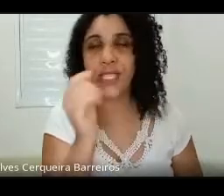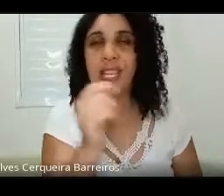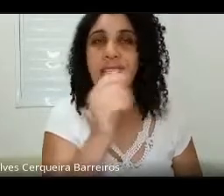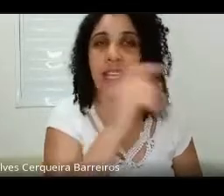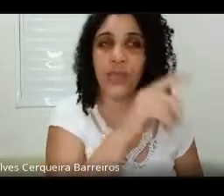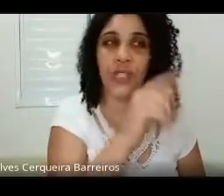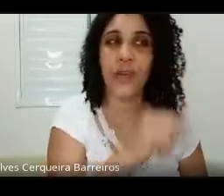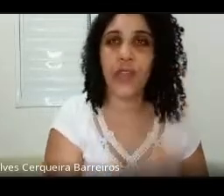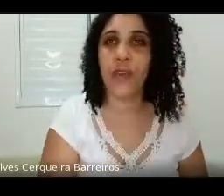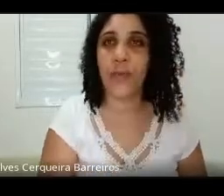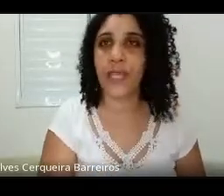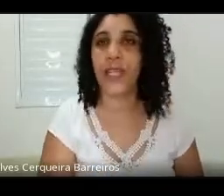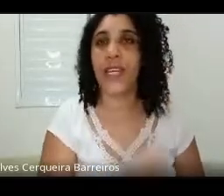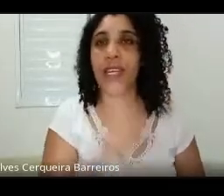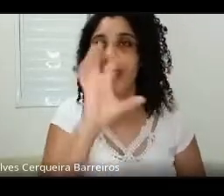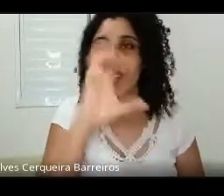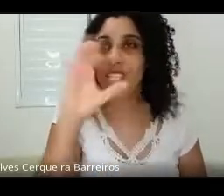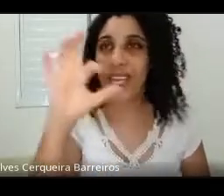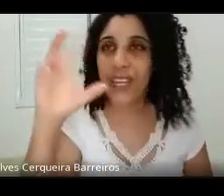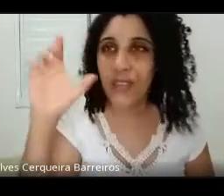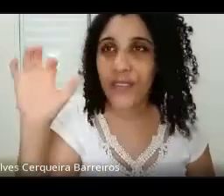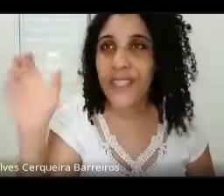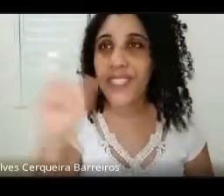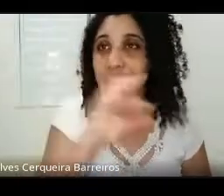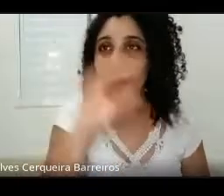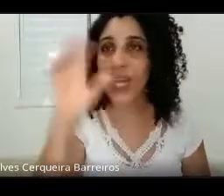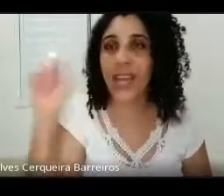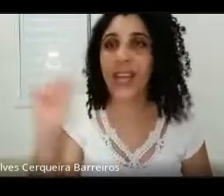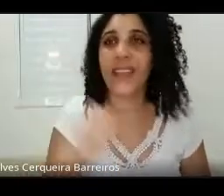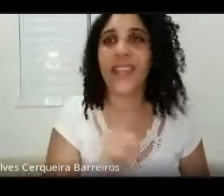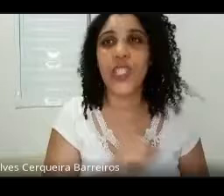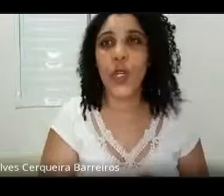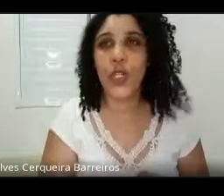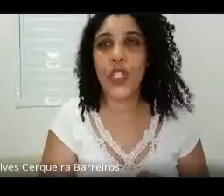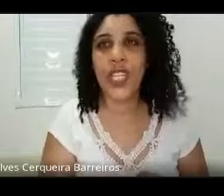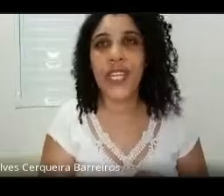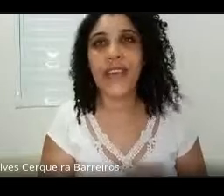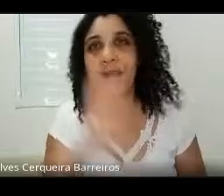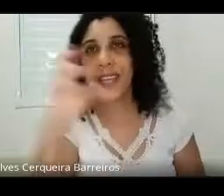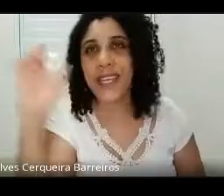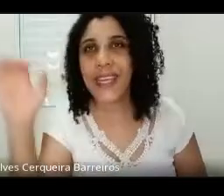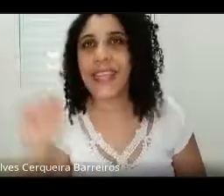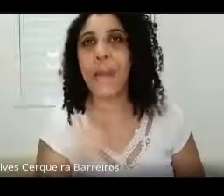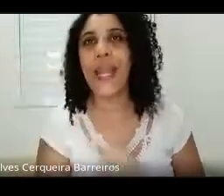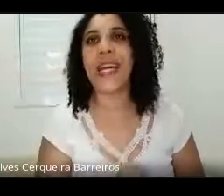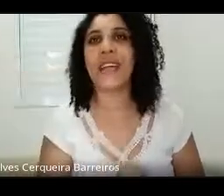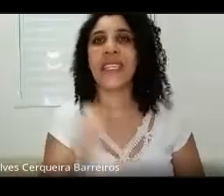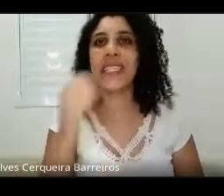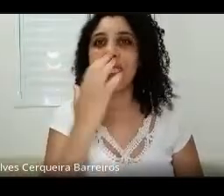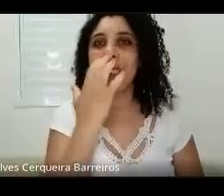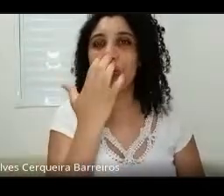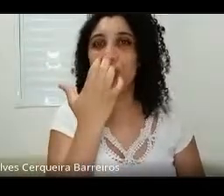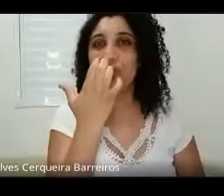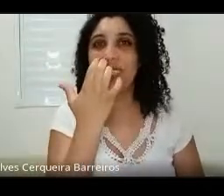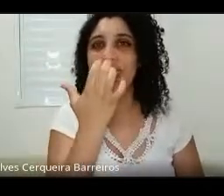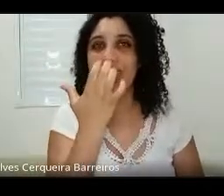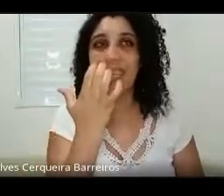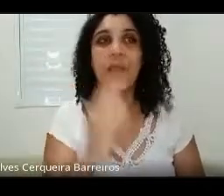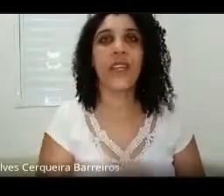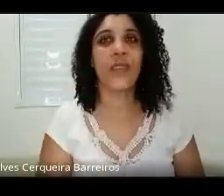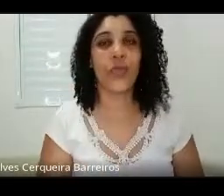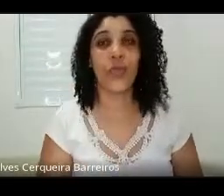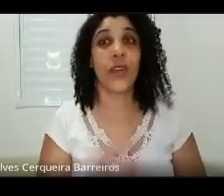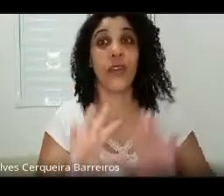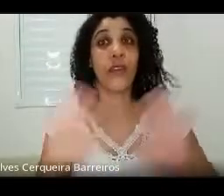a língua de sinais se resume justamente ao alfabeto. Que você chega lá e fica fazendo a datilologia, né? Da palavra e o surdo vai